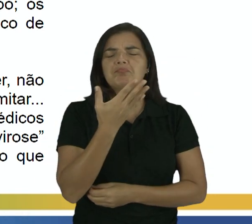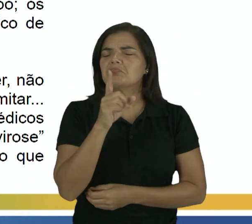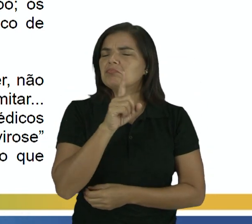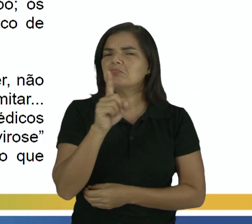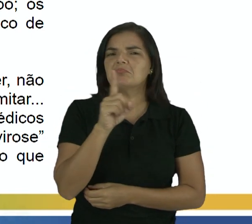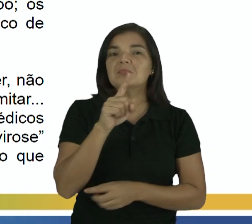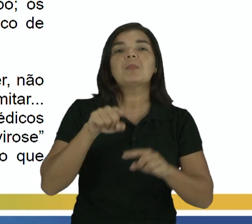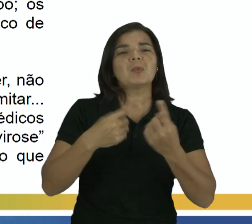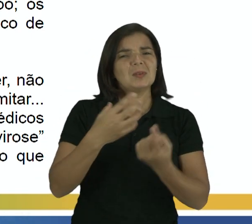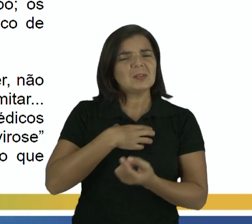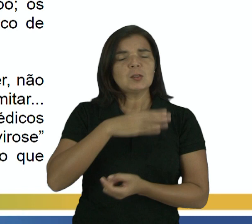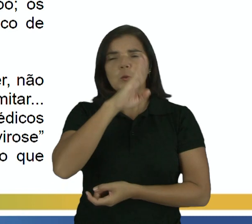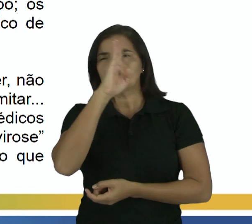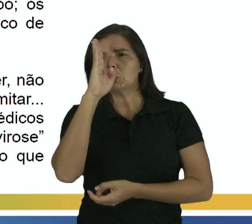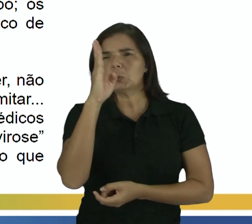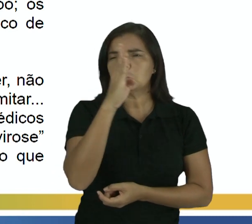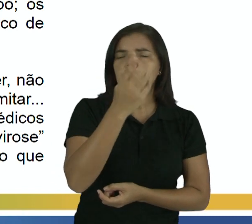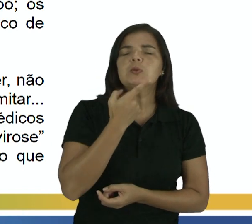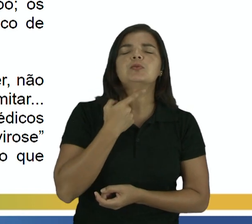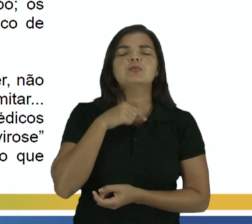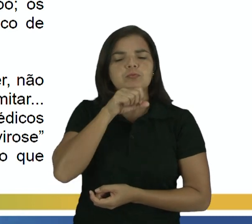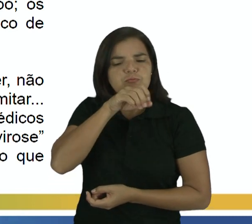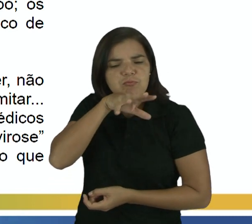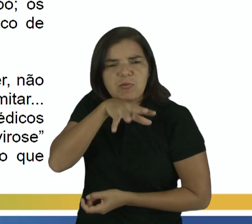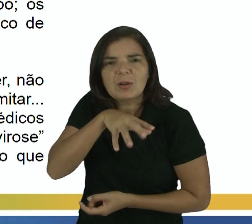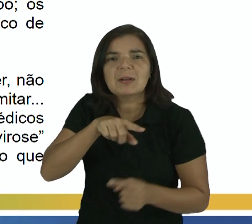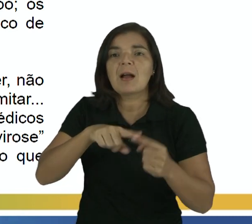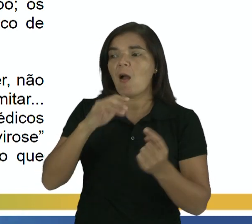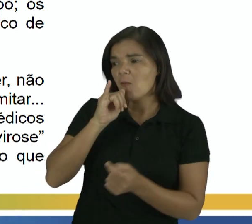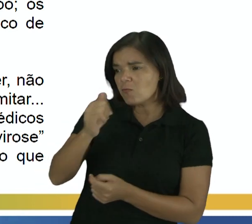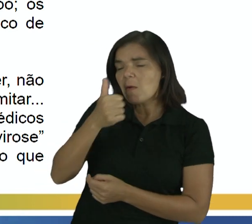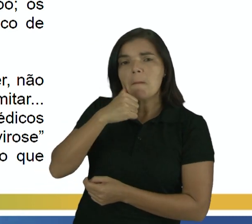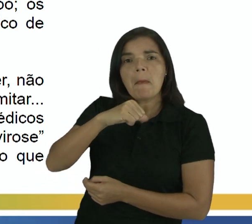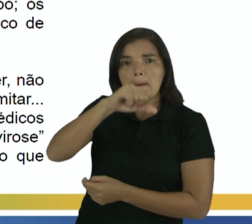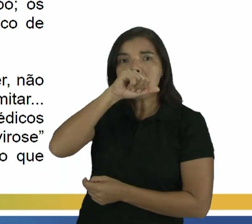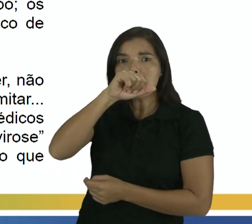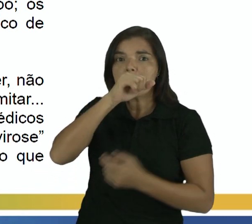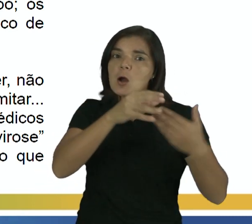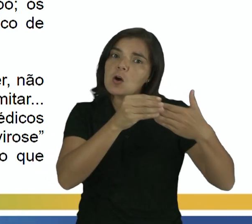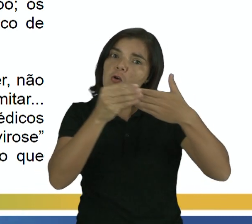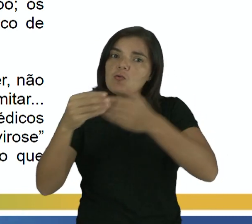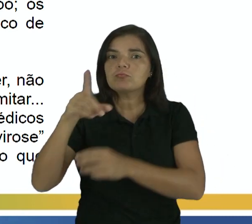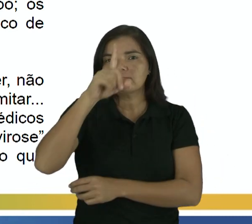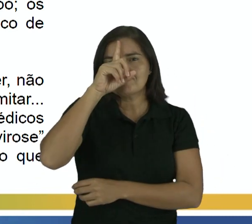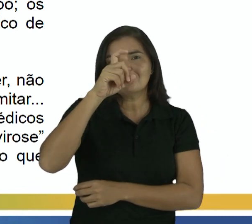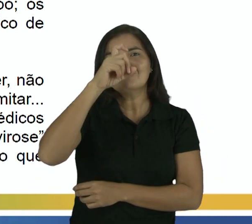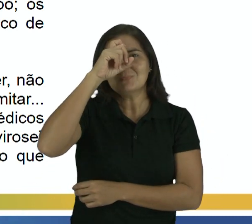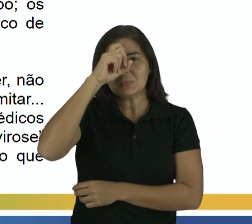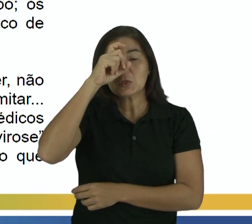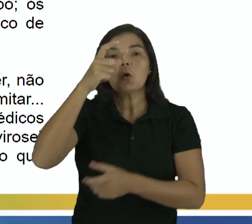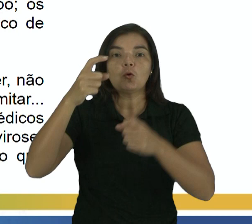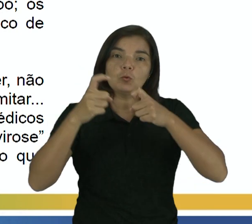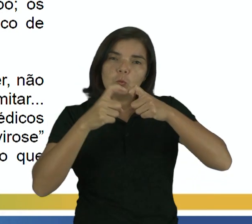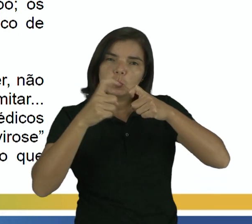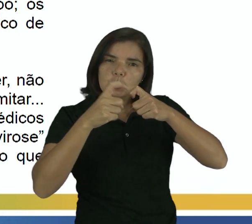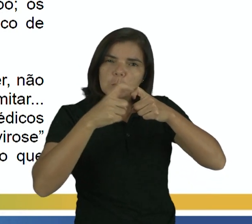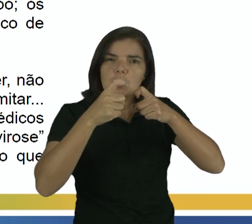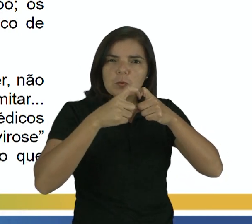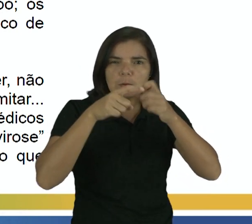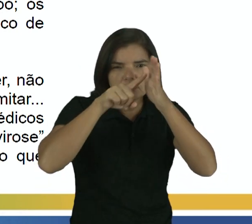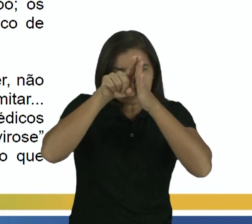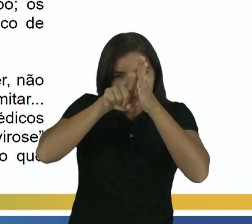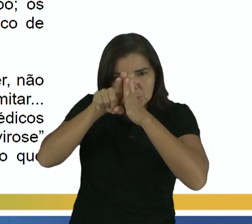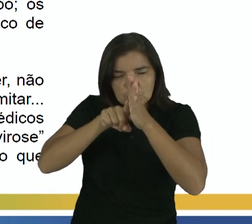bem, pois sentia tontura e queria vomitar. Avisei a minha mãe e ela me levou ao hospital, onde os médicos que me